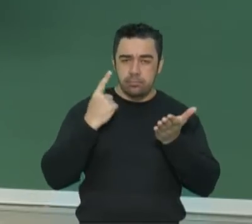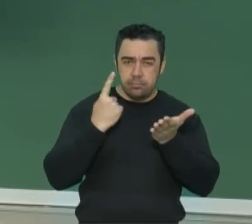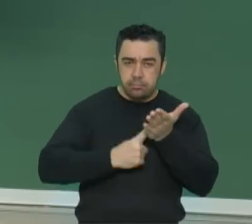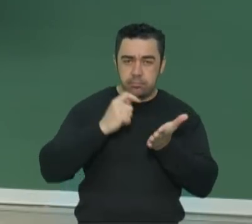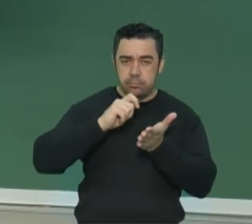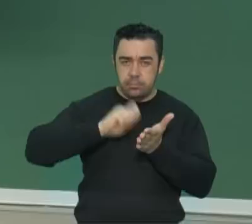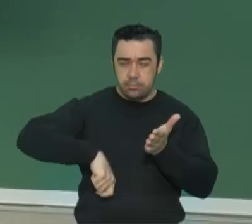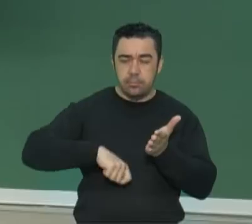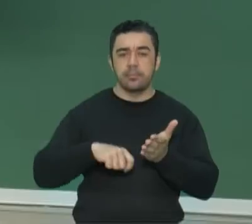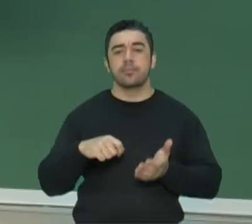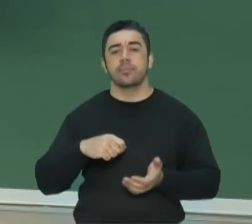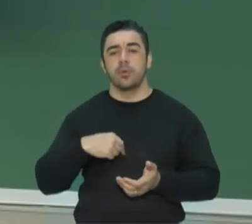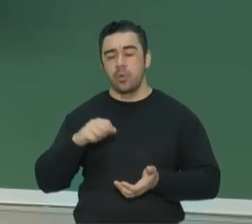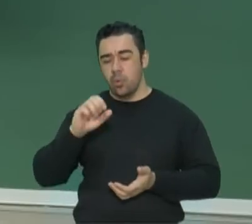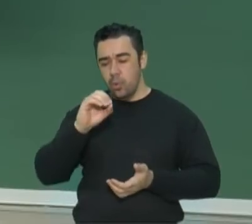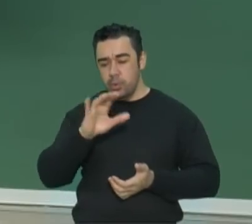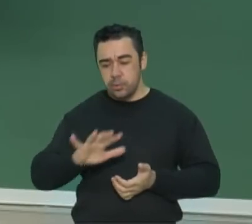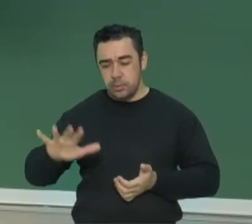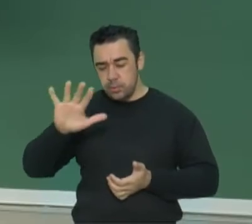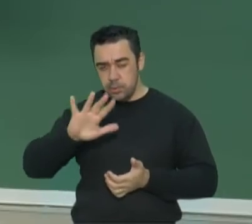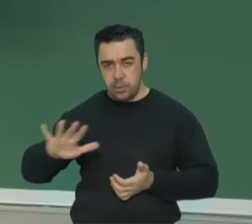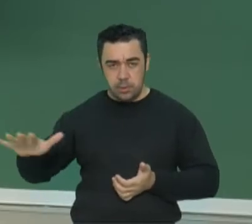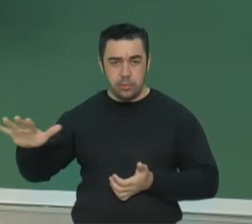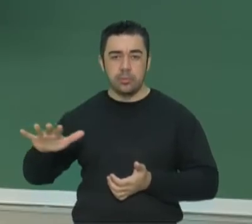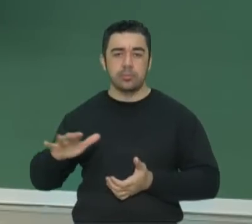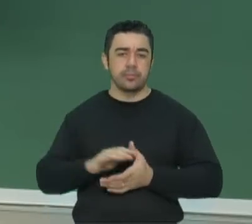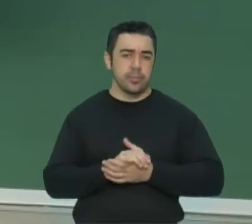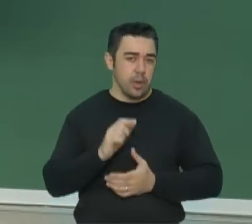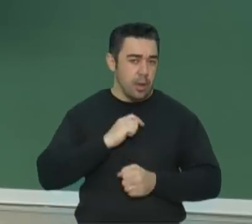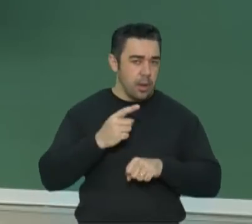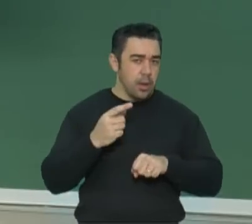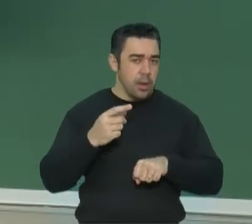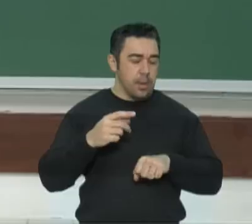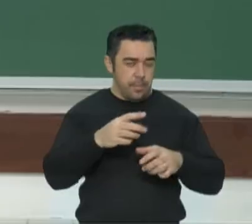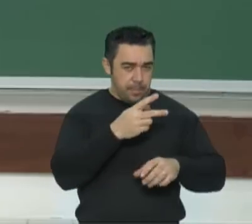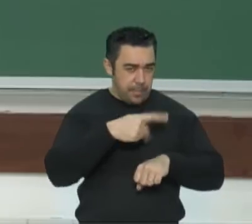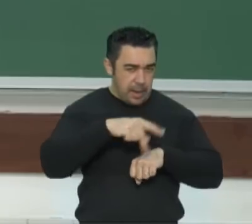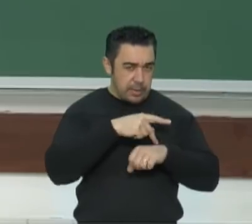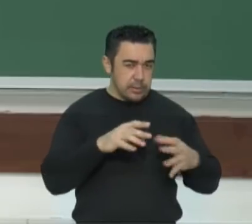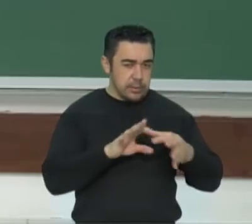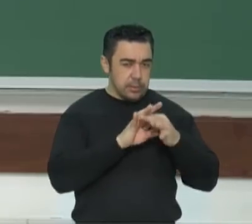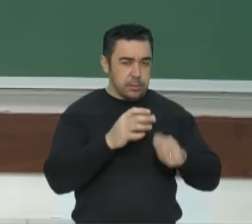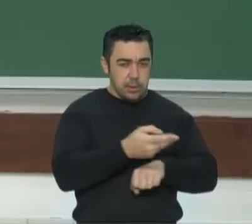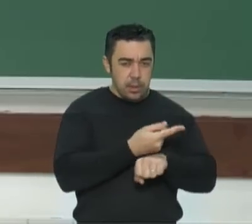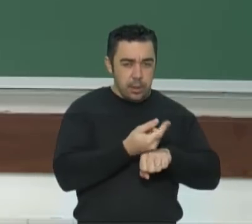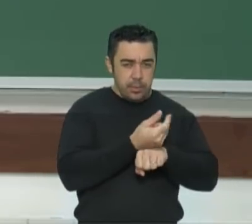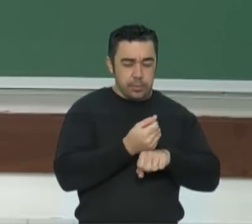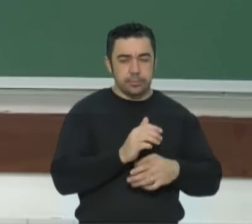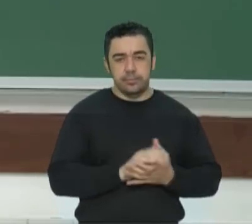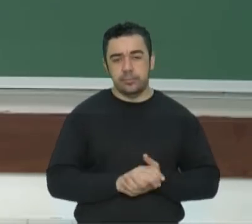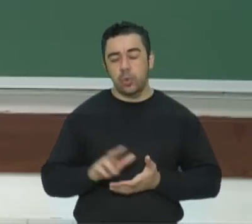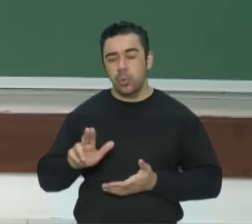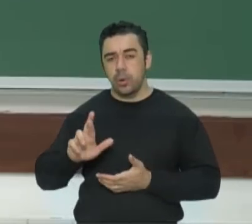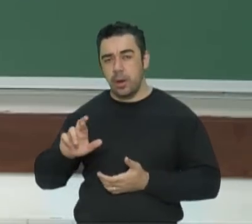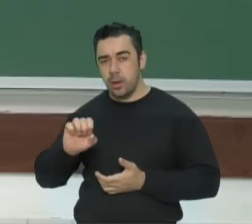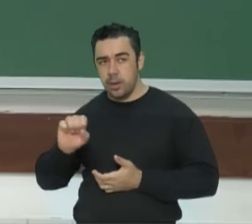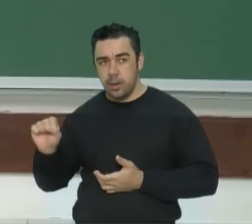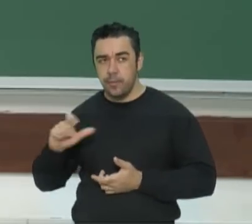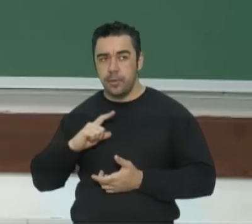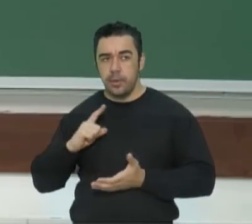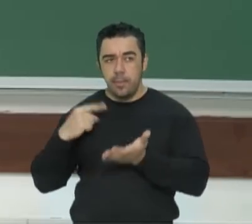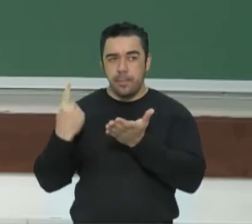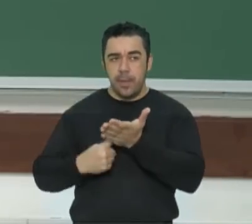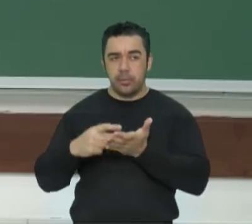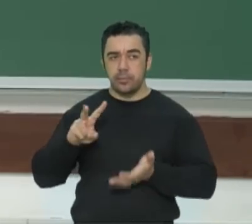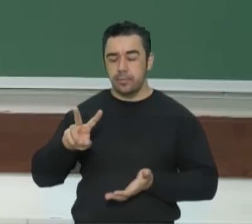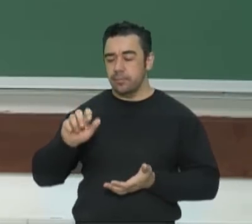uma aliança militar dos países capitalistas. Do lado da União Soviética, o Pacto de